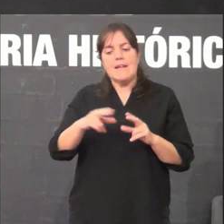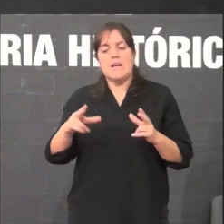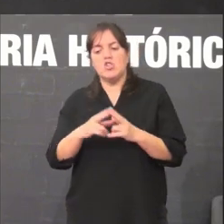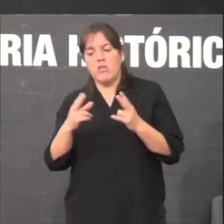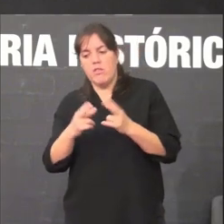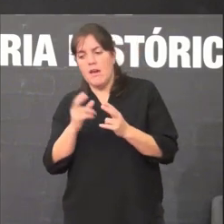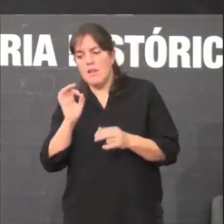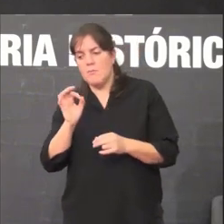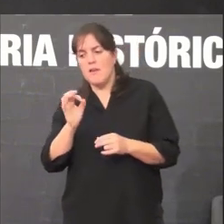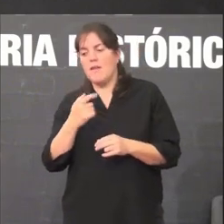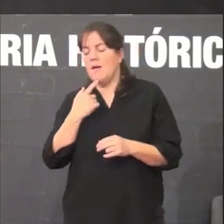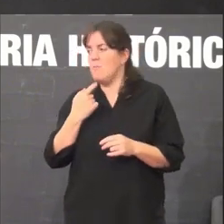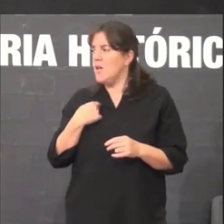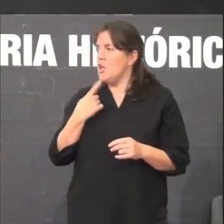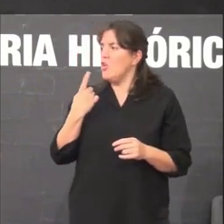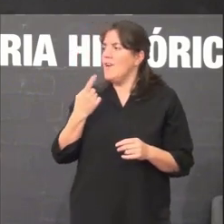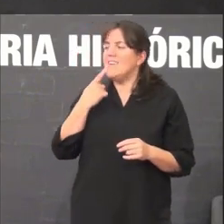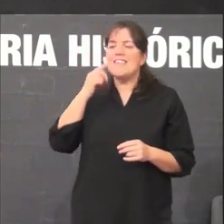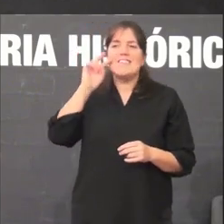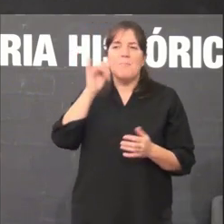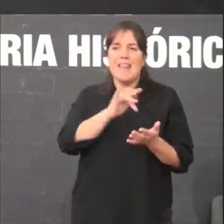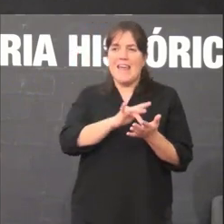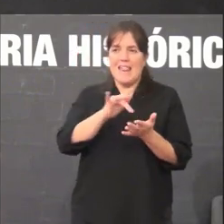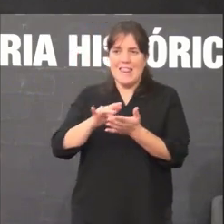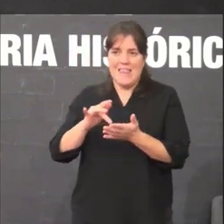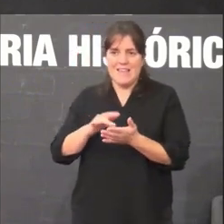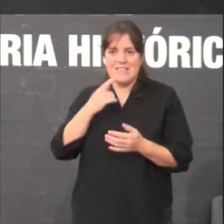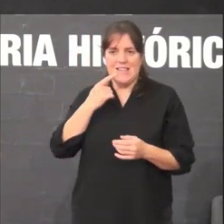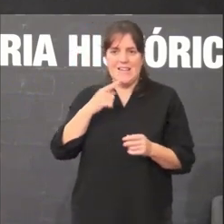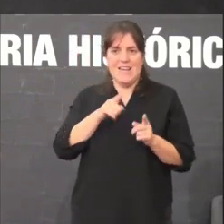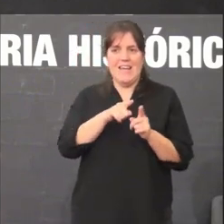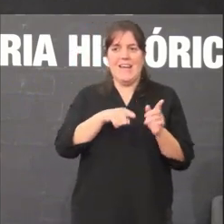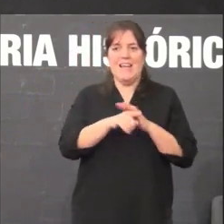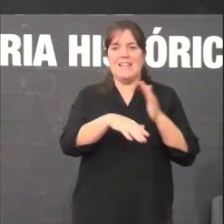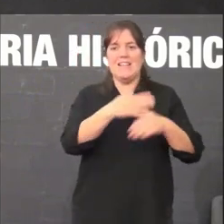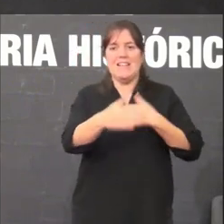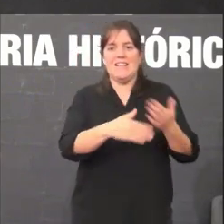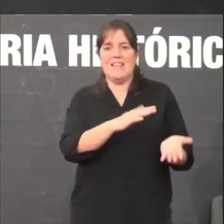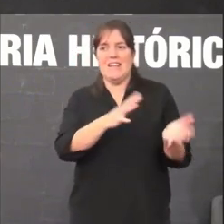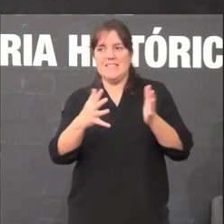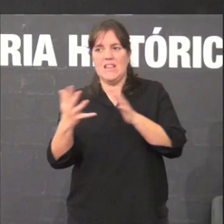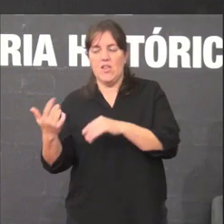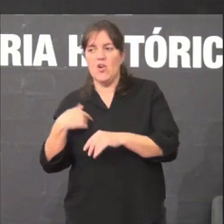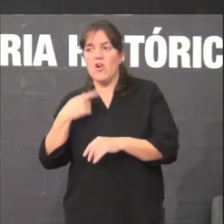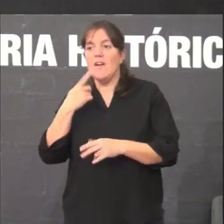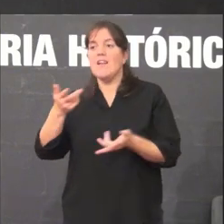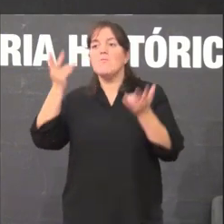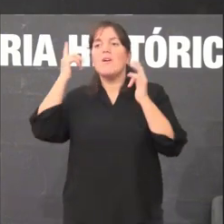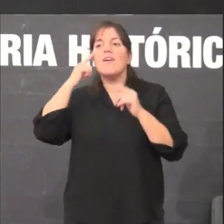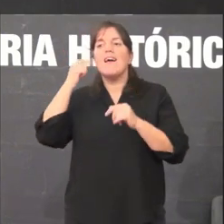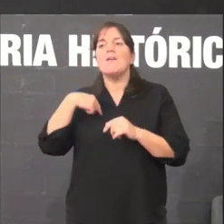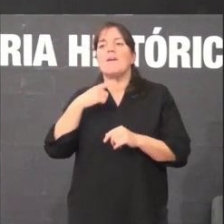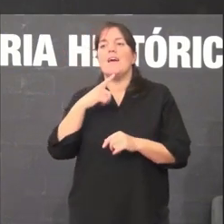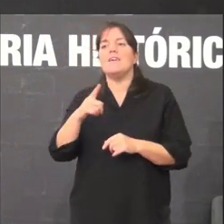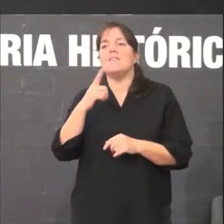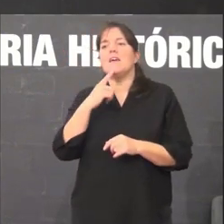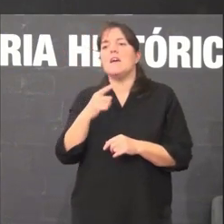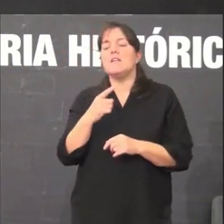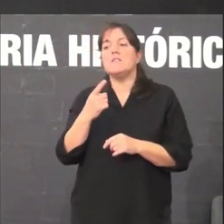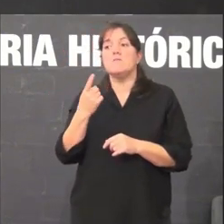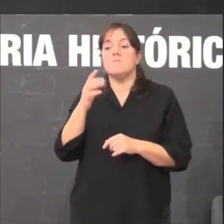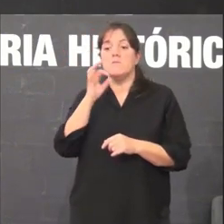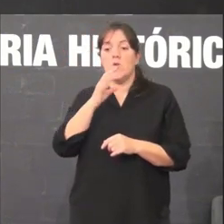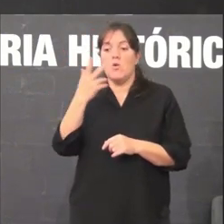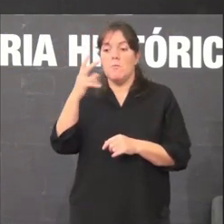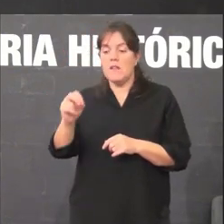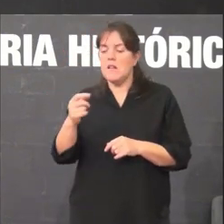restantes experiências de transição dos regimes autoritários para as democracias liberais no último quartel do século XX, o modelo